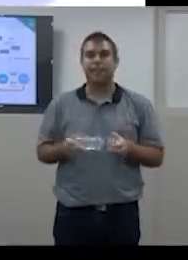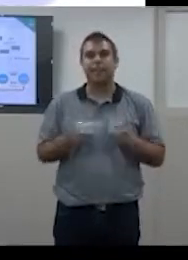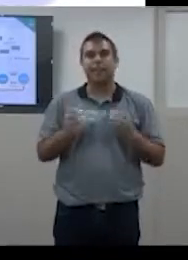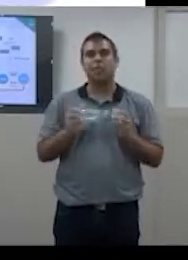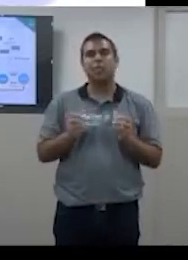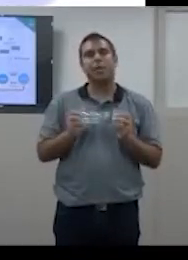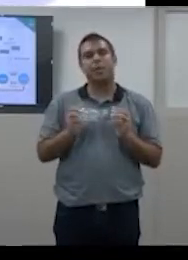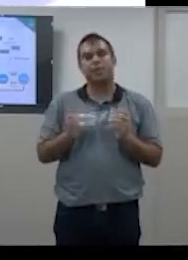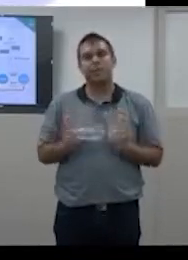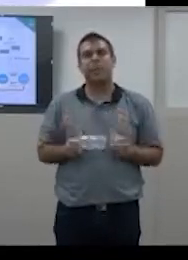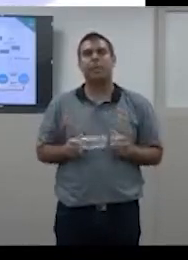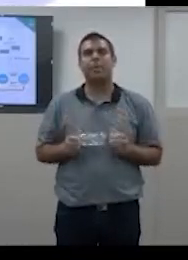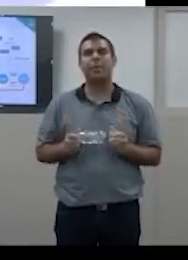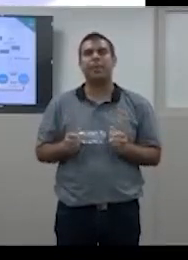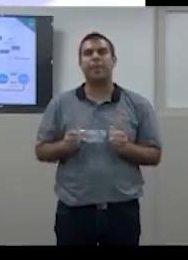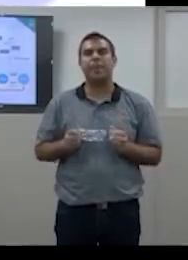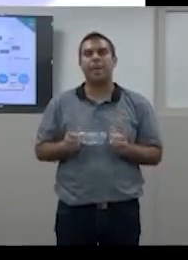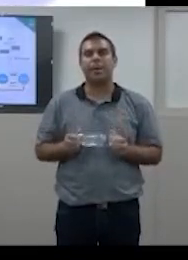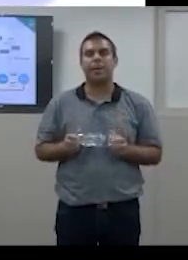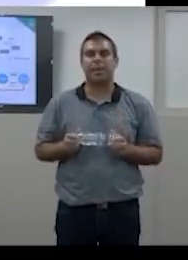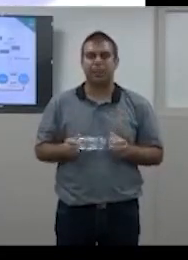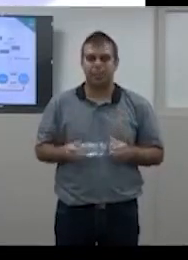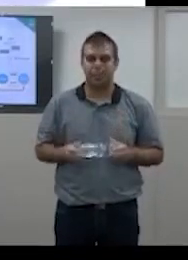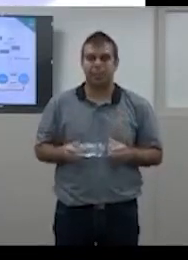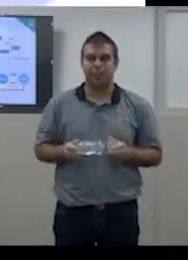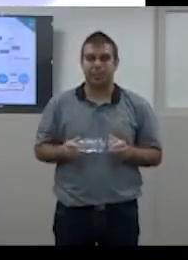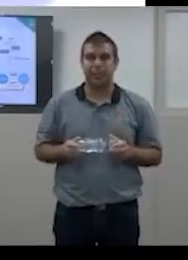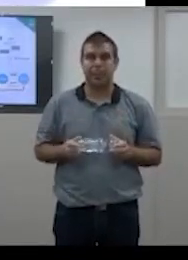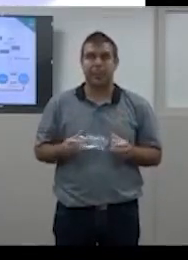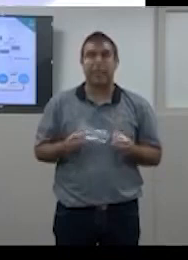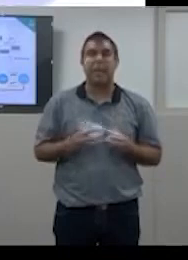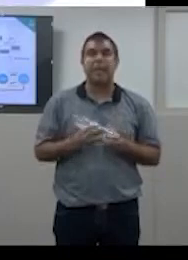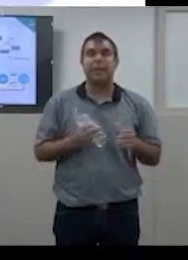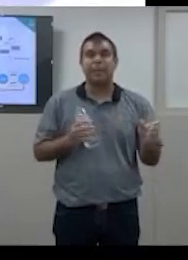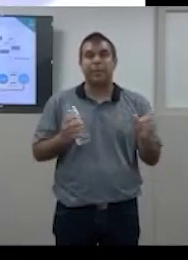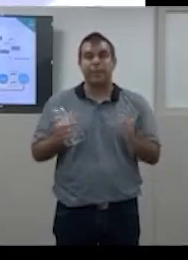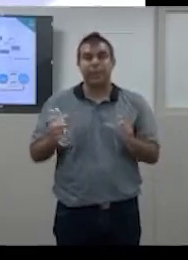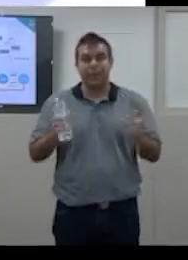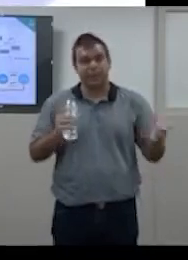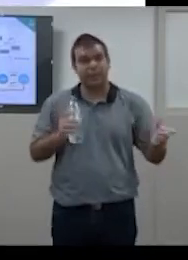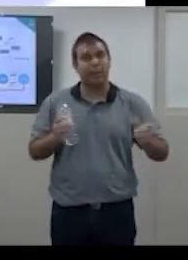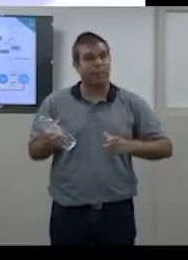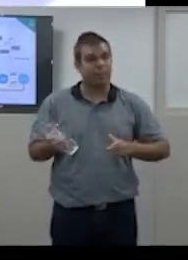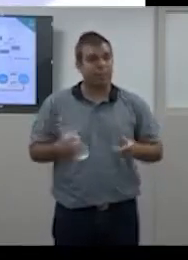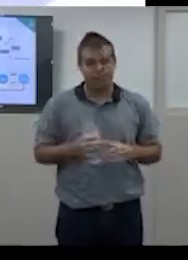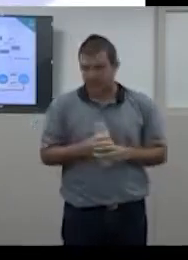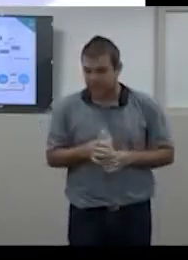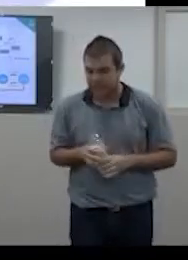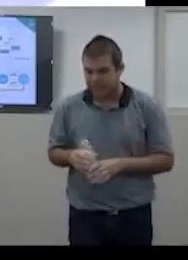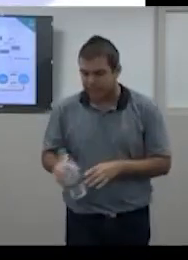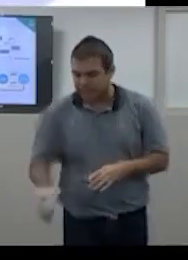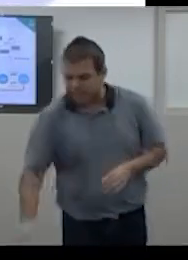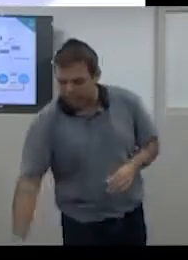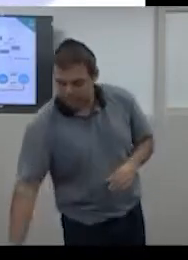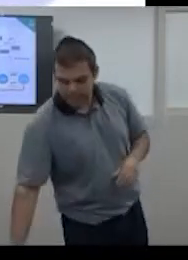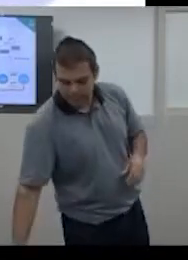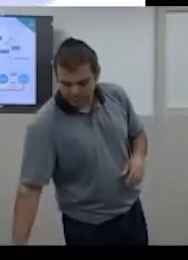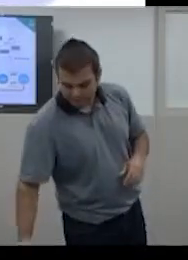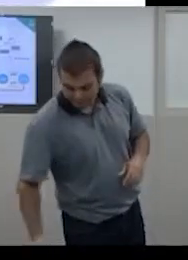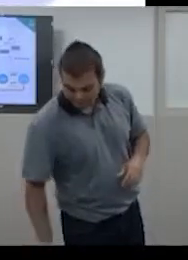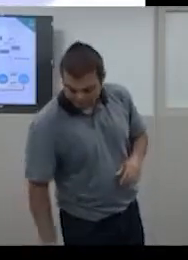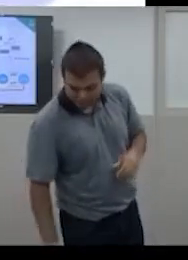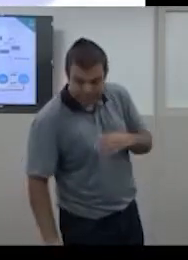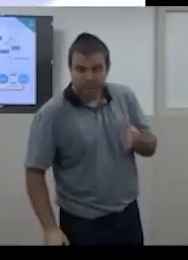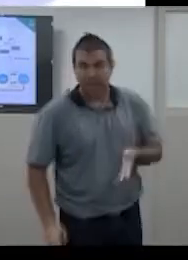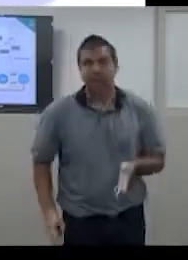cometa. Então assim, em um cometa você consegue perceber essa ideia da sublimação, beleza? Então você consegue estar transitando com essa ideia da matéria pegando